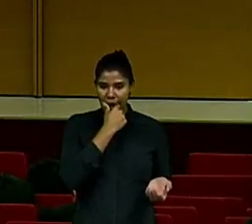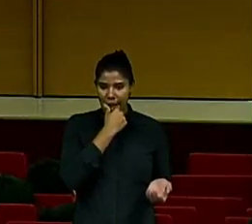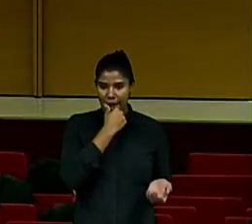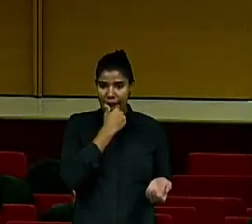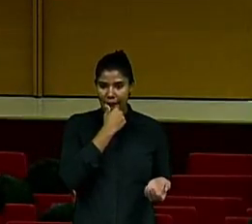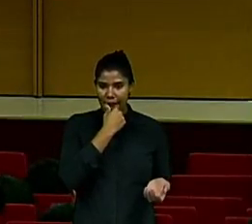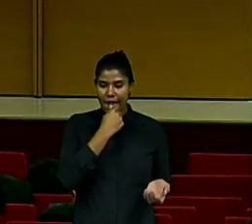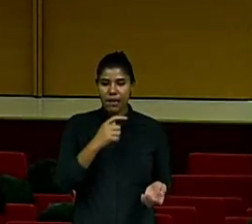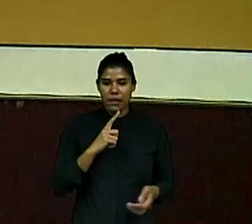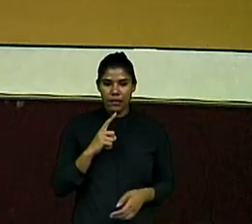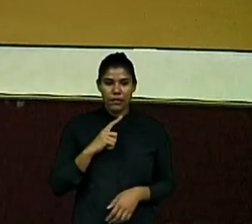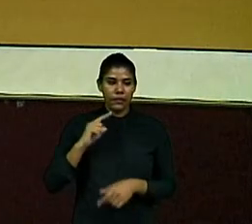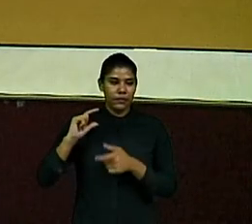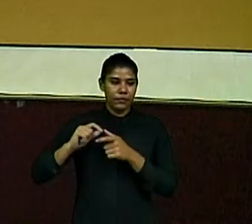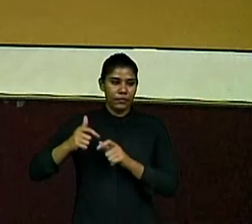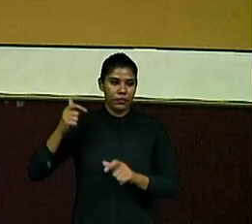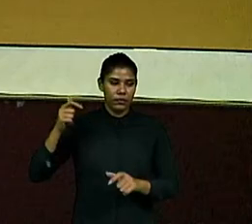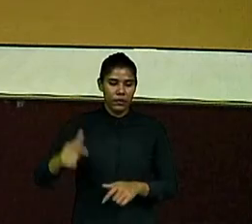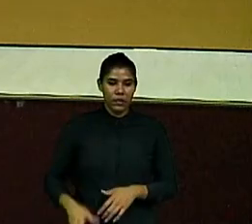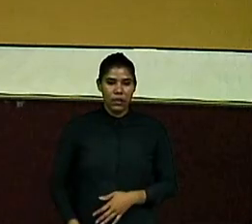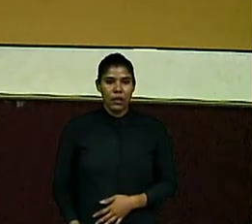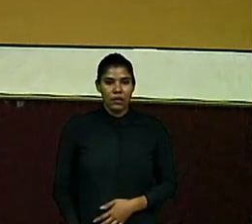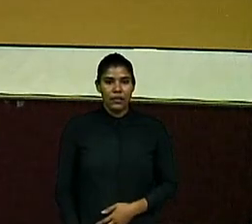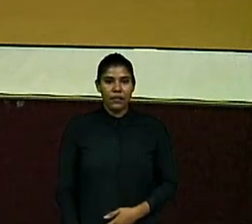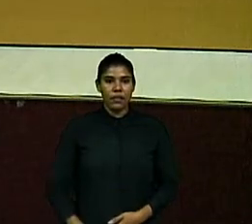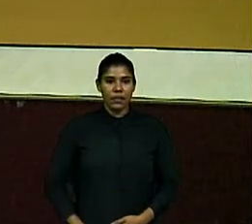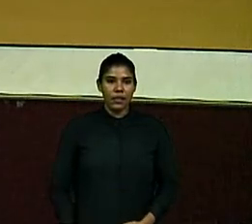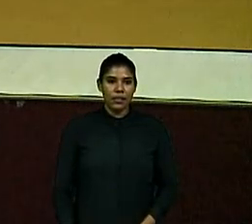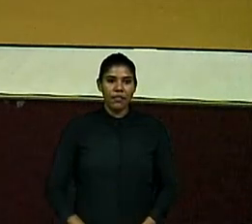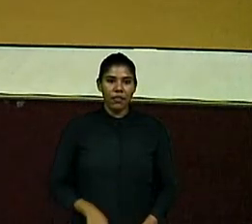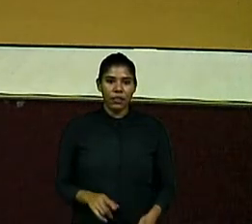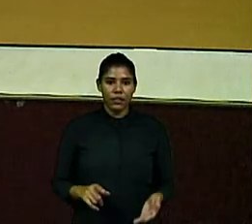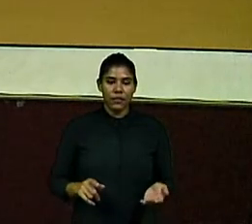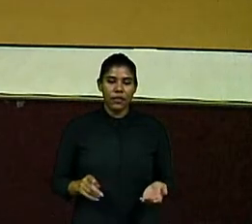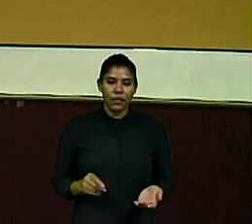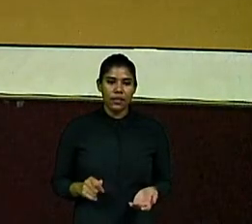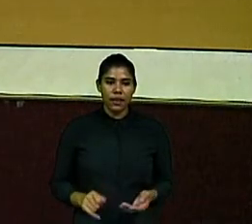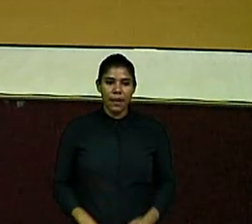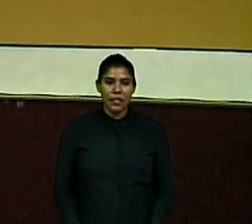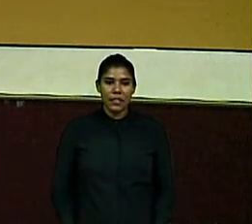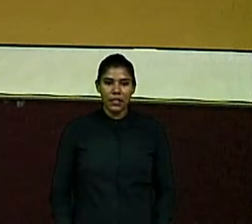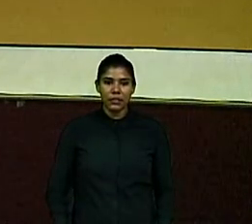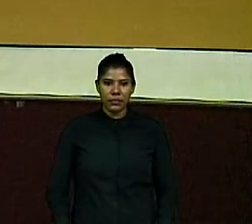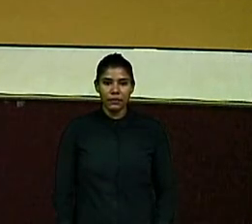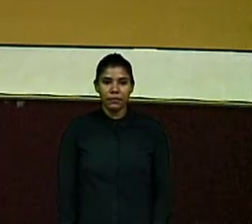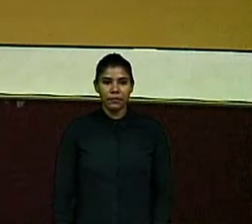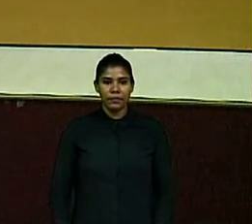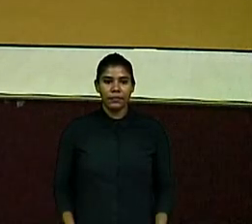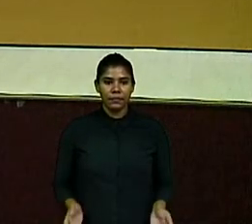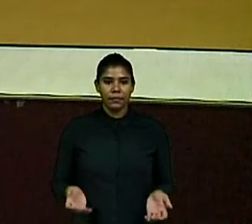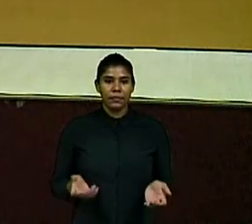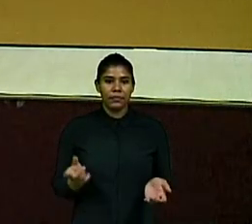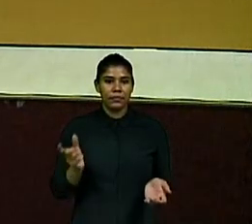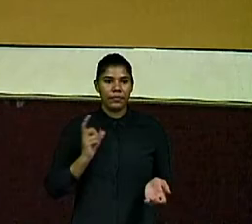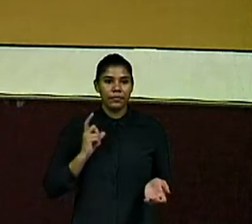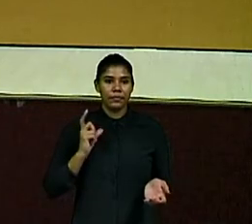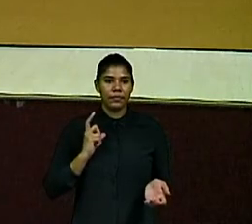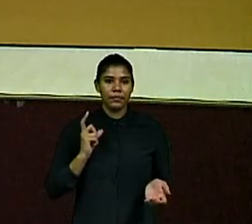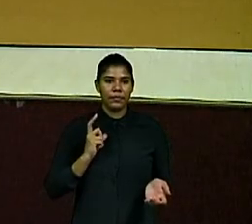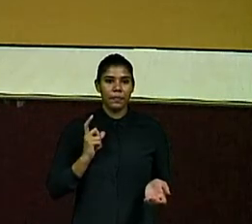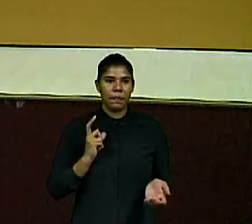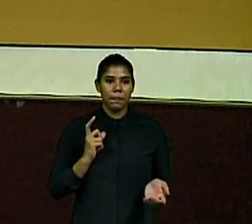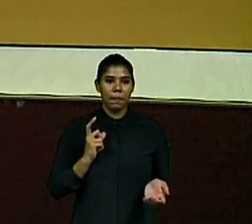um gênio que torna o vaso mais propício de sangue em caso de dengue então tem vários fatores que podem a febre